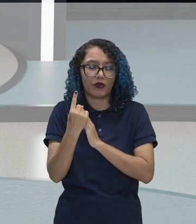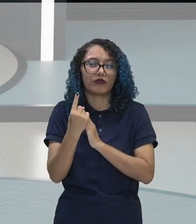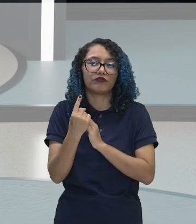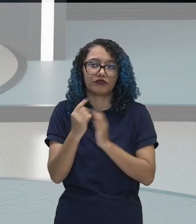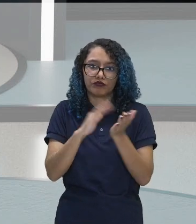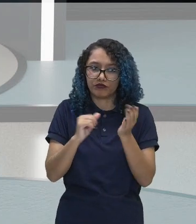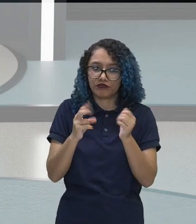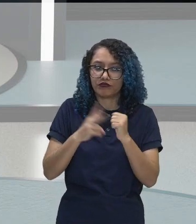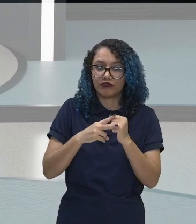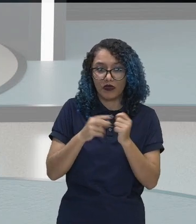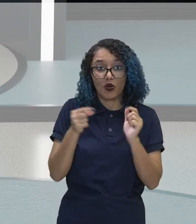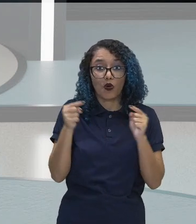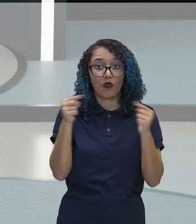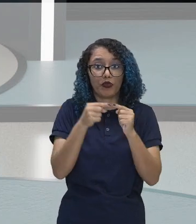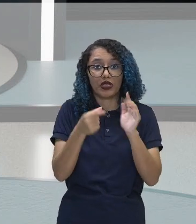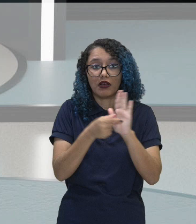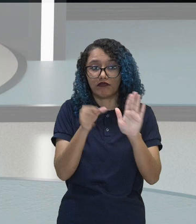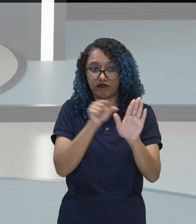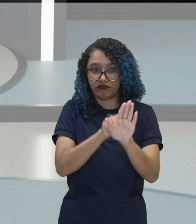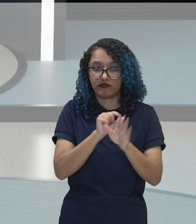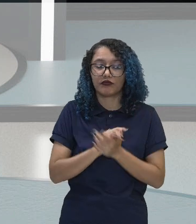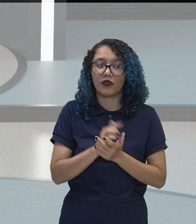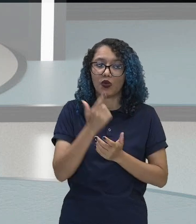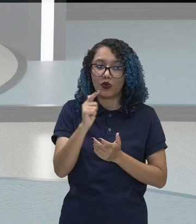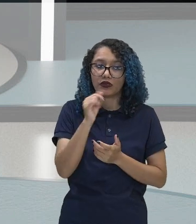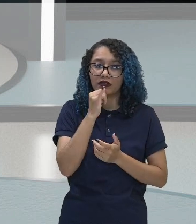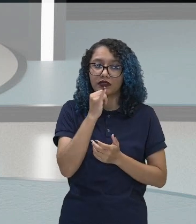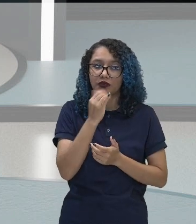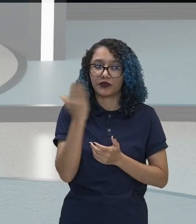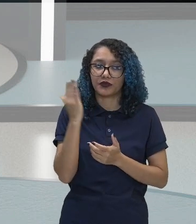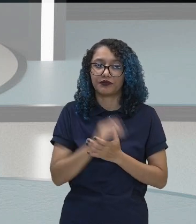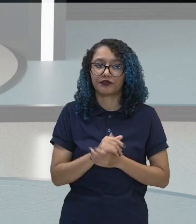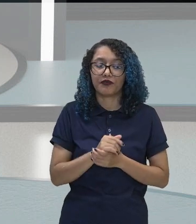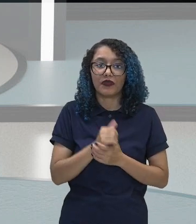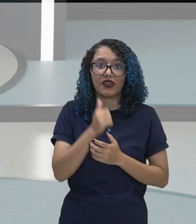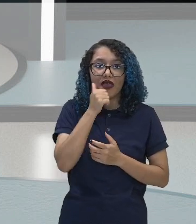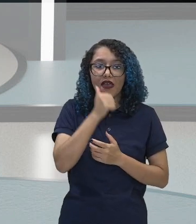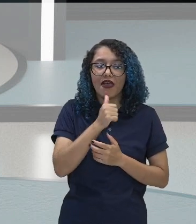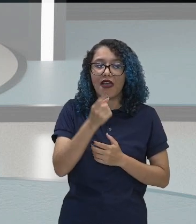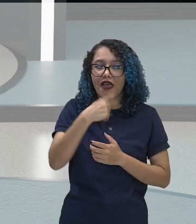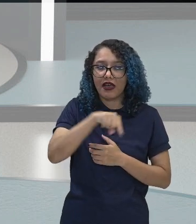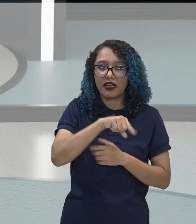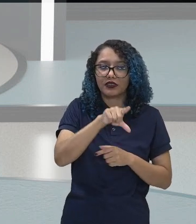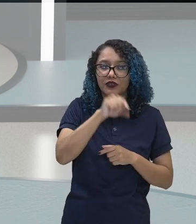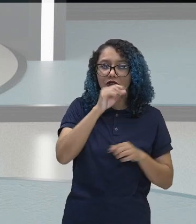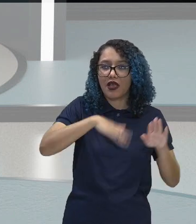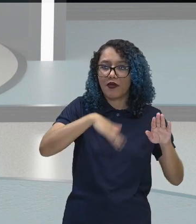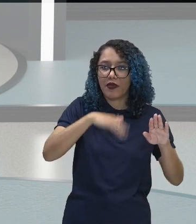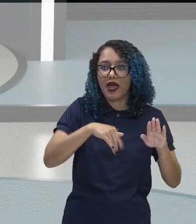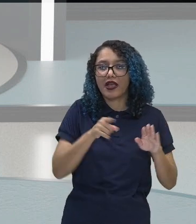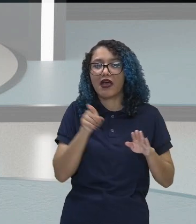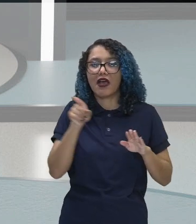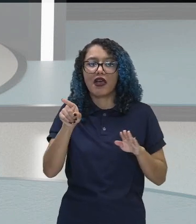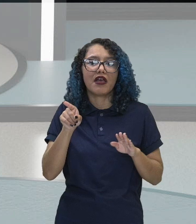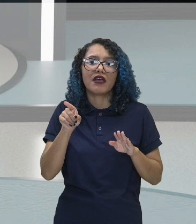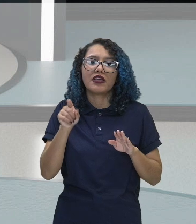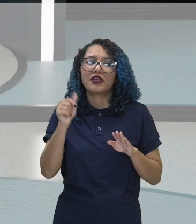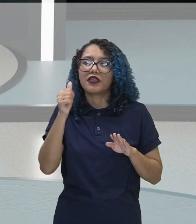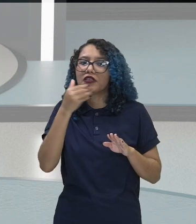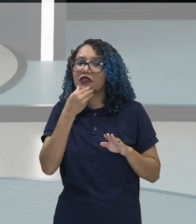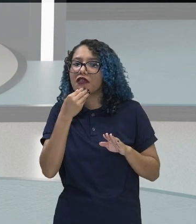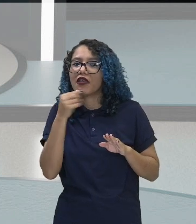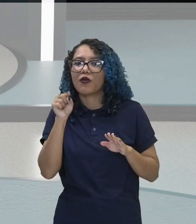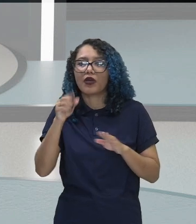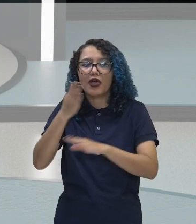elipse. Eles escolheram a praia, eles, montanha. Supressão aí, elipse de